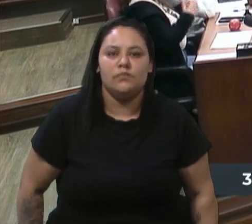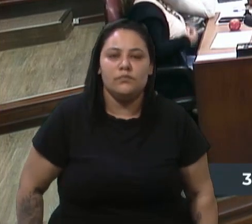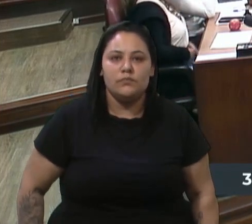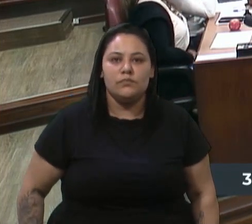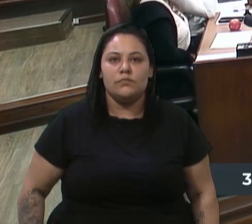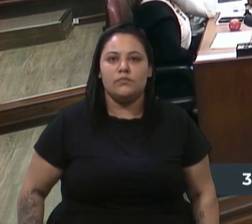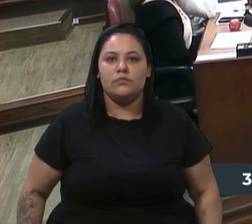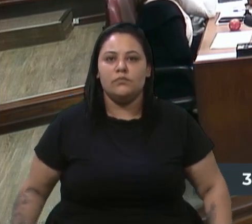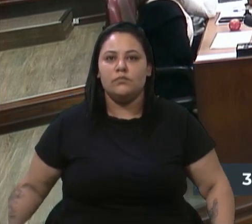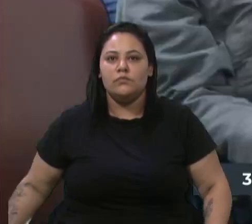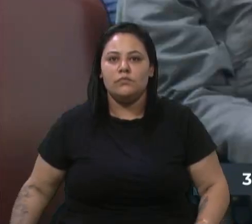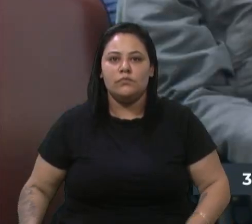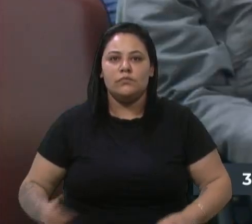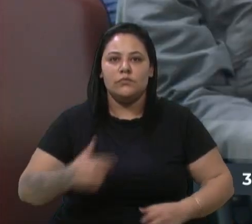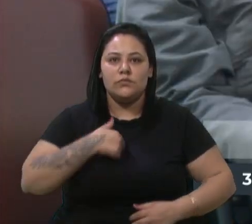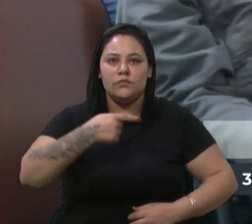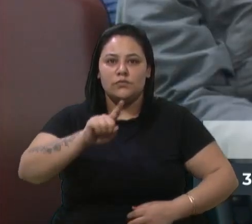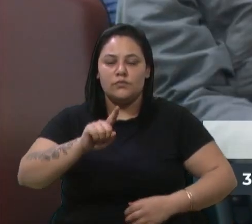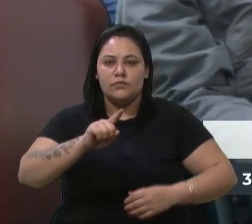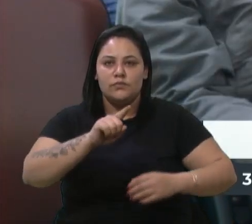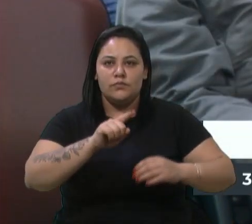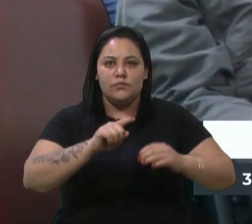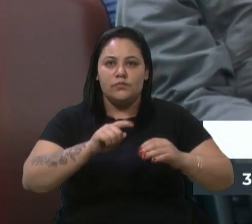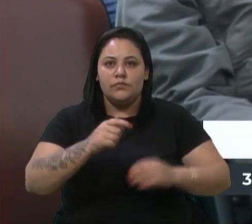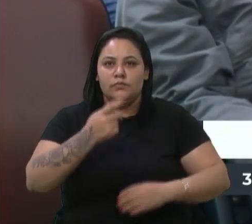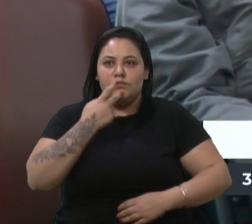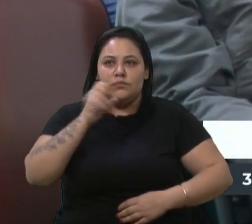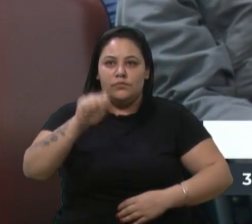confirmar meu voto aí do projeto